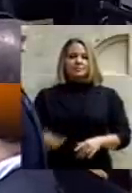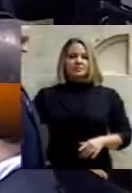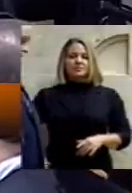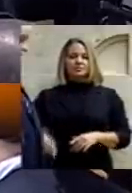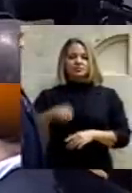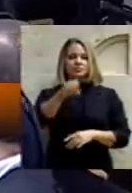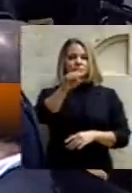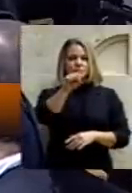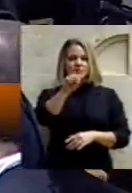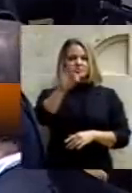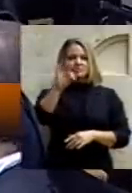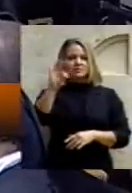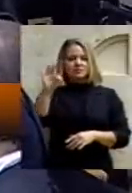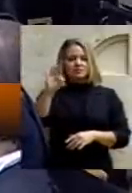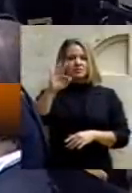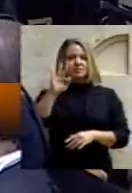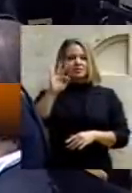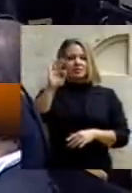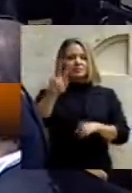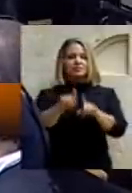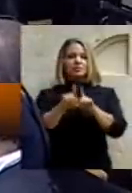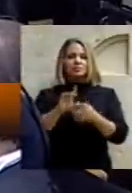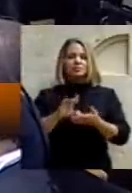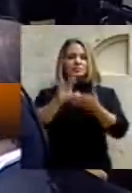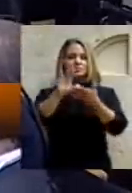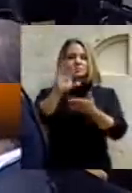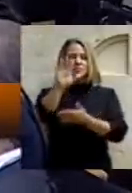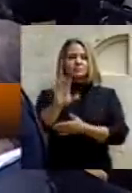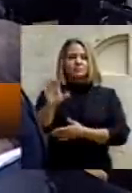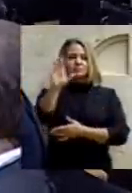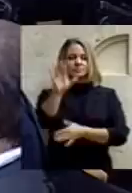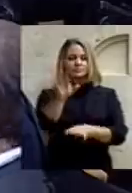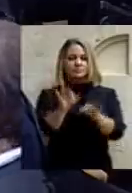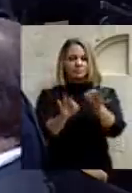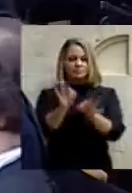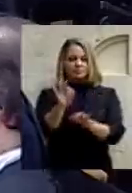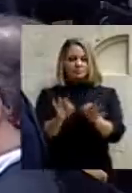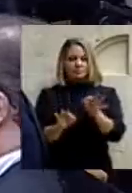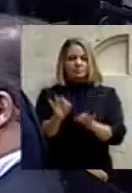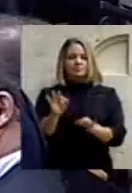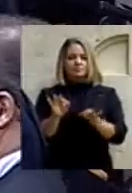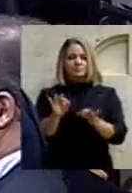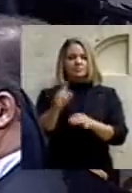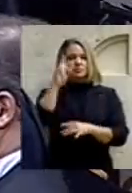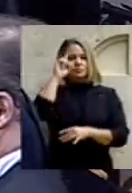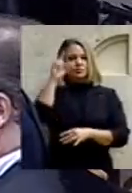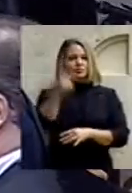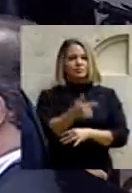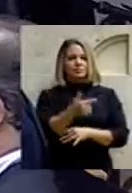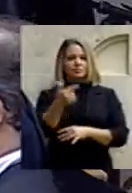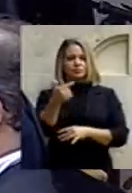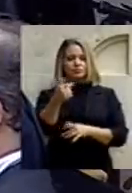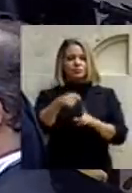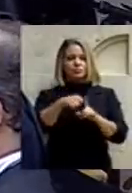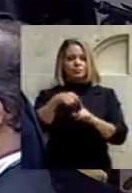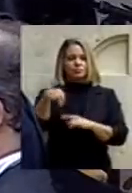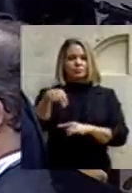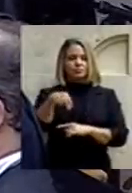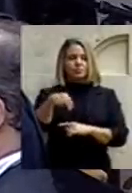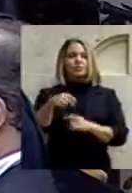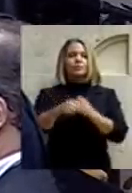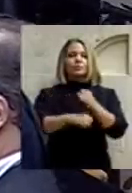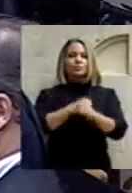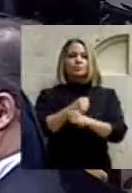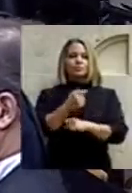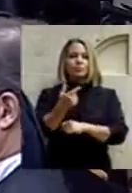Supremo Tribunal Federal e do Conselho Nacional de Justiça. Aos 22 dias do mês de novembro do ano